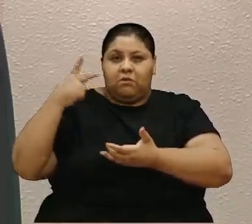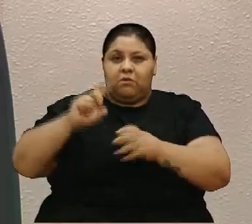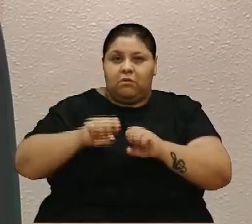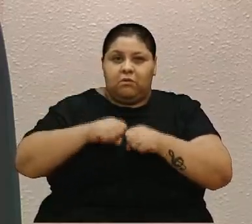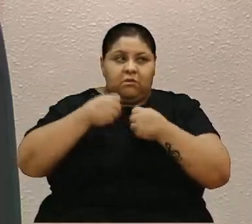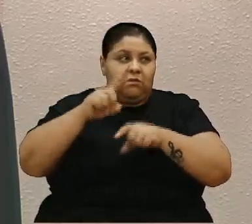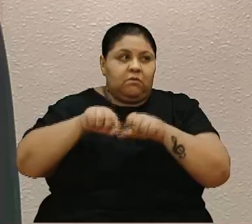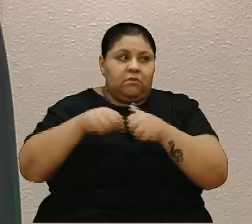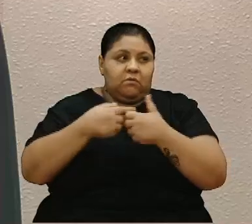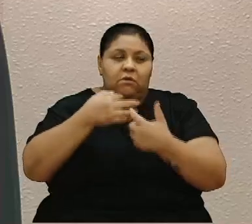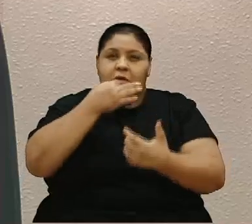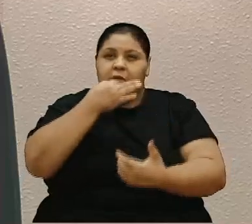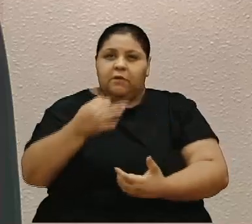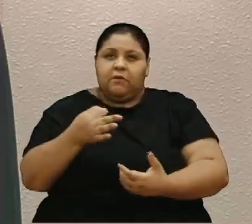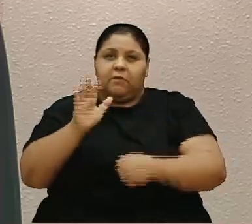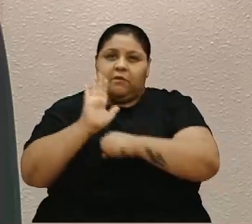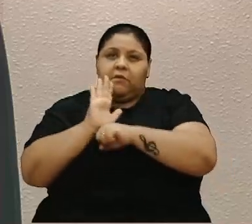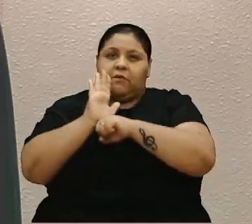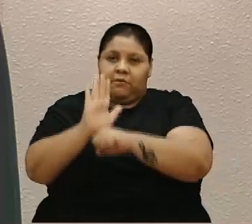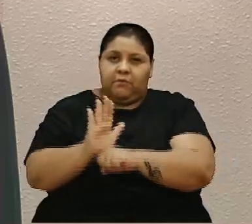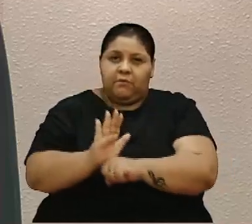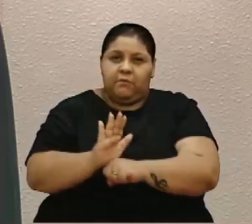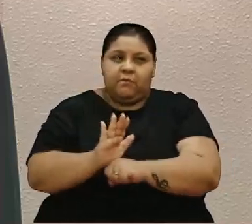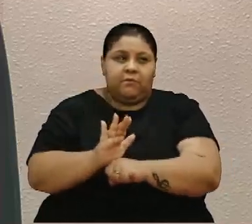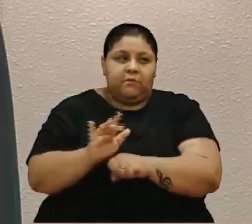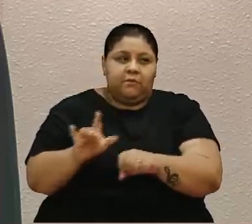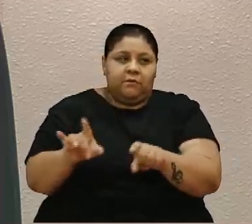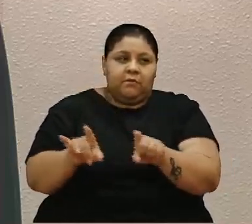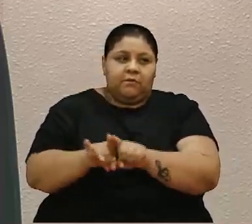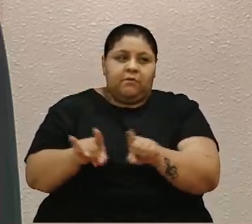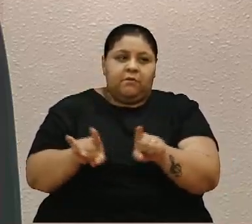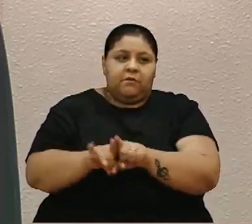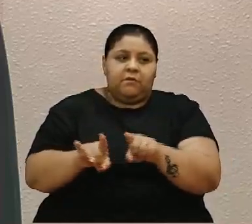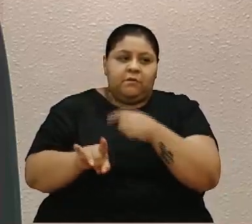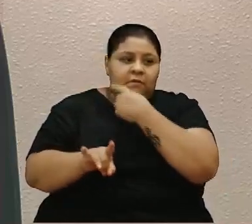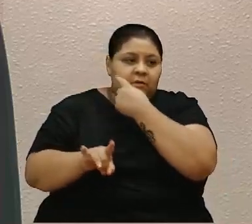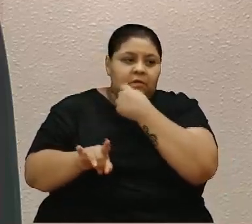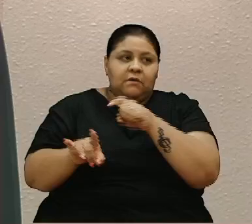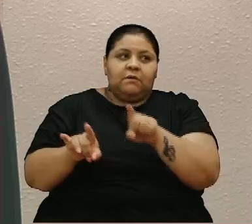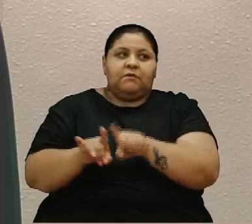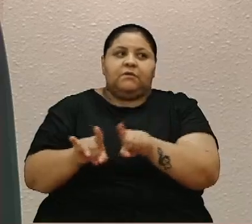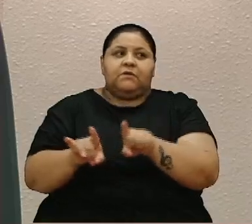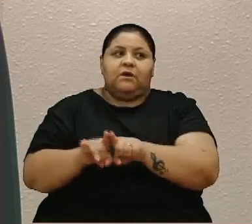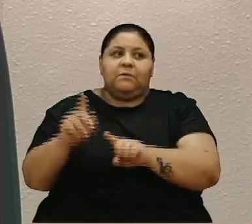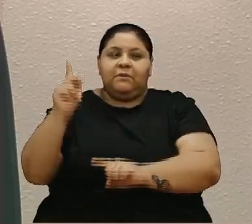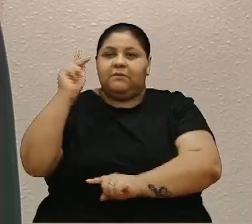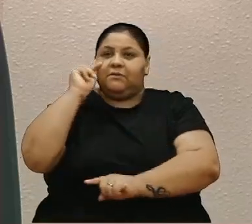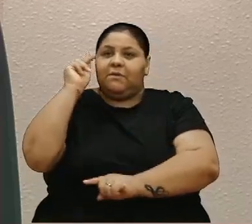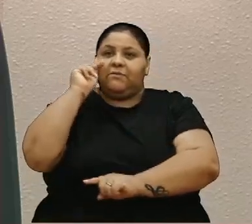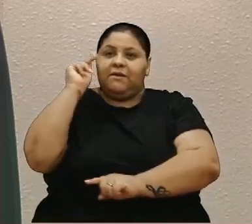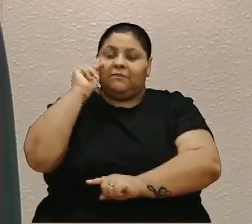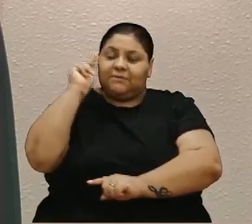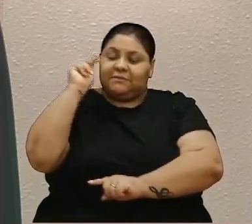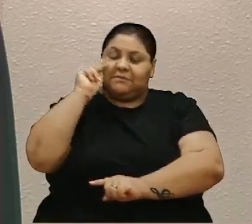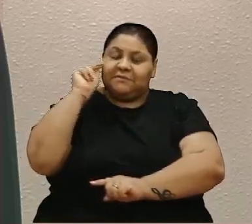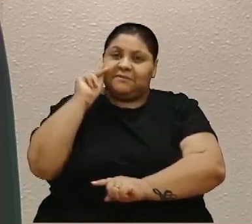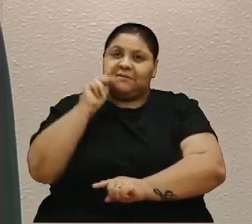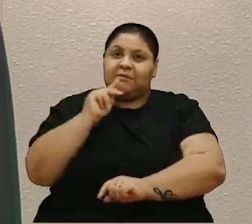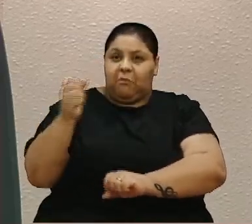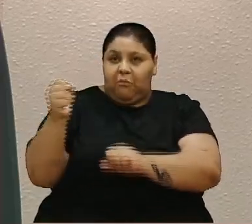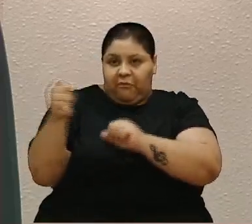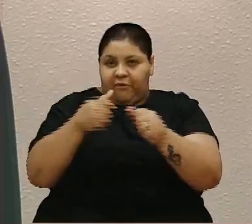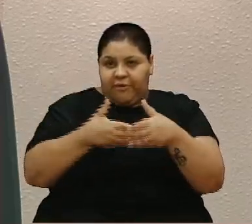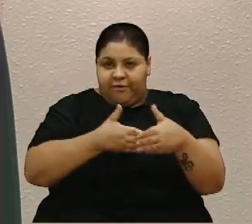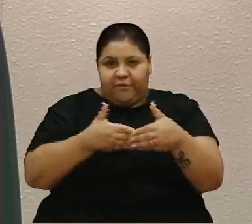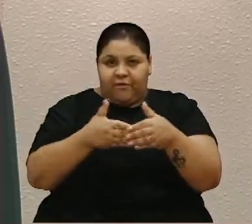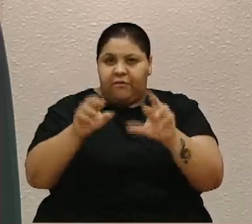as posições que beneficiam a eles mesmos, né? O meu pai está aqui, o Cláudio falou antes para eu referenciar, né, hoje ele vem acompanhar a